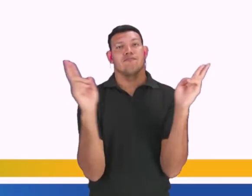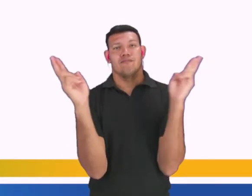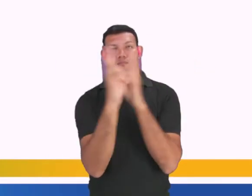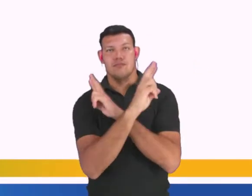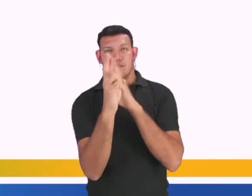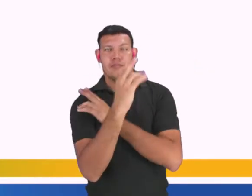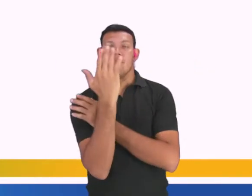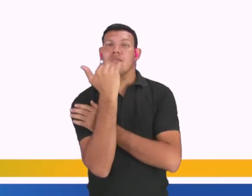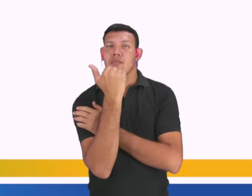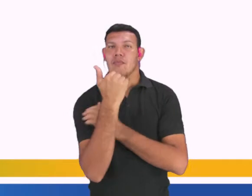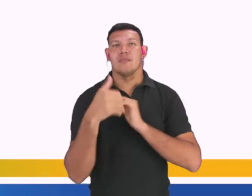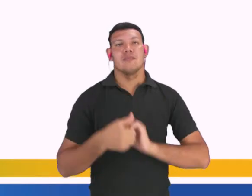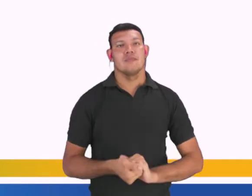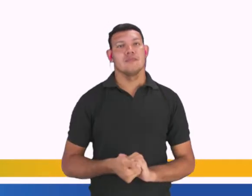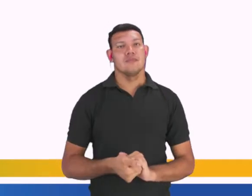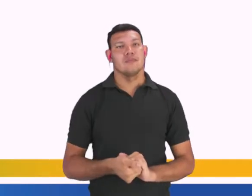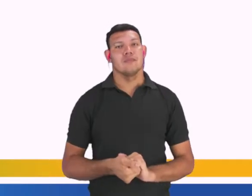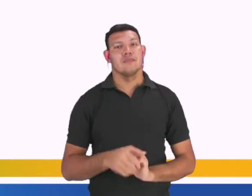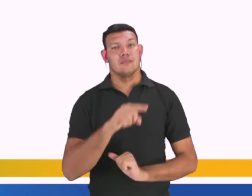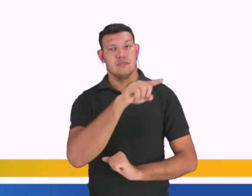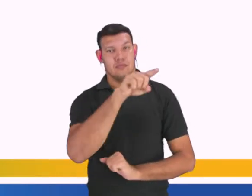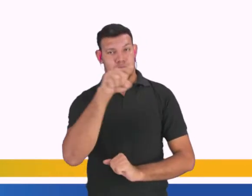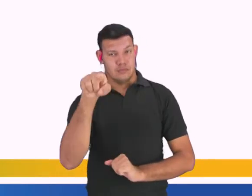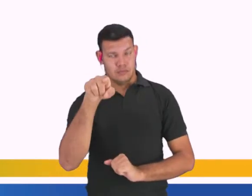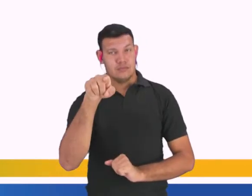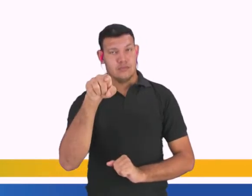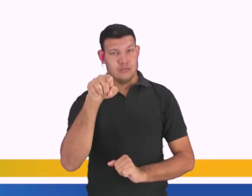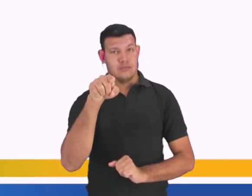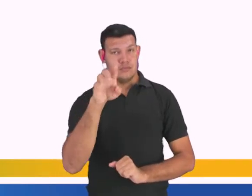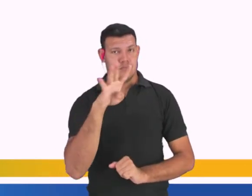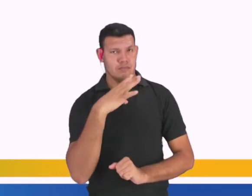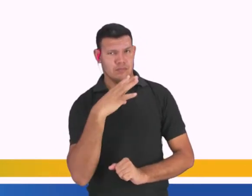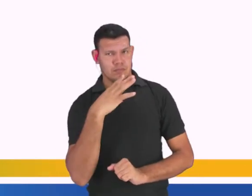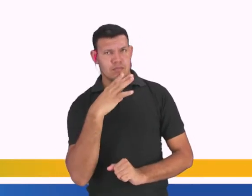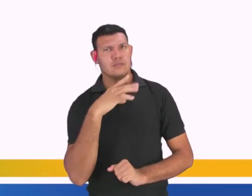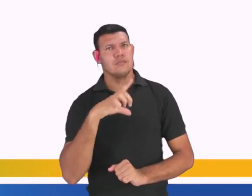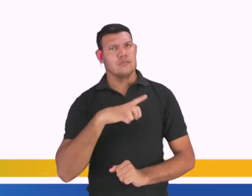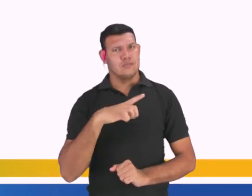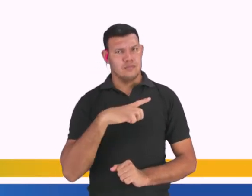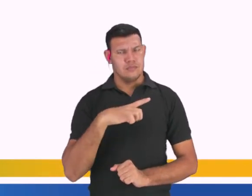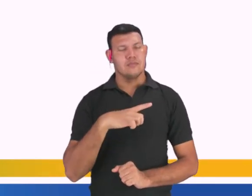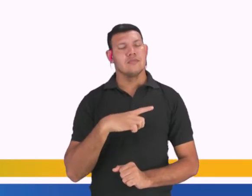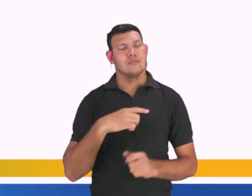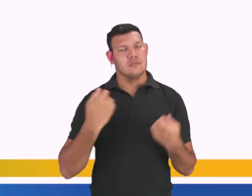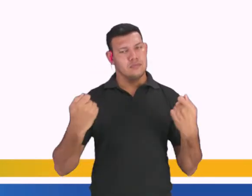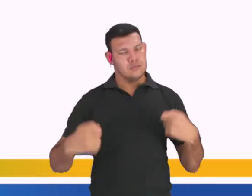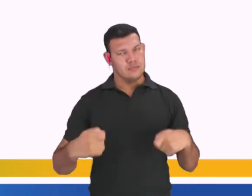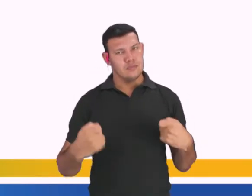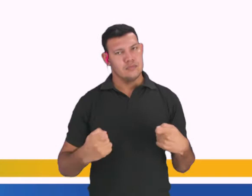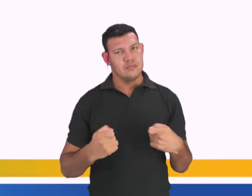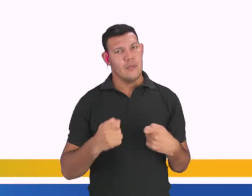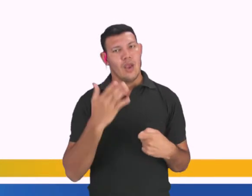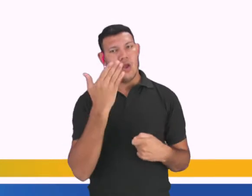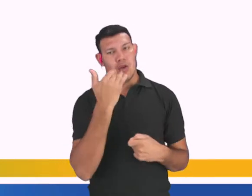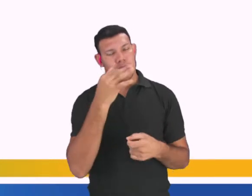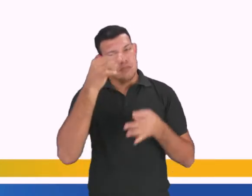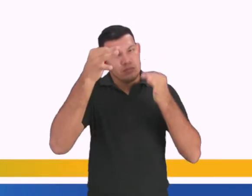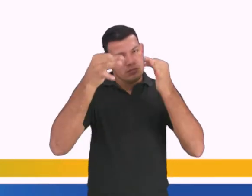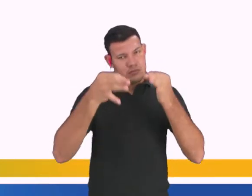Como você sabe, nós estudamos, né? Nós temos uma dieta que nós temos que cumprir, que é a questão